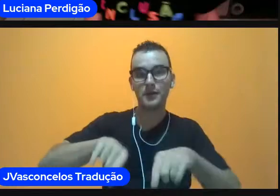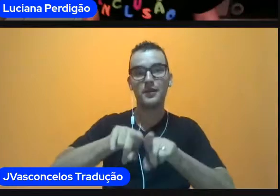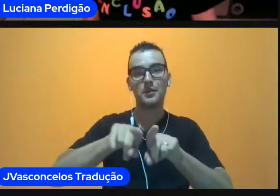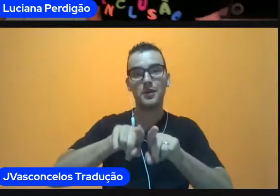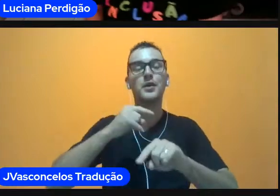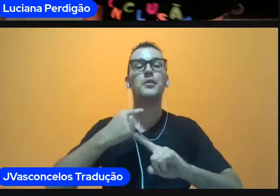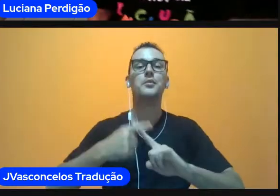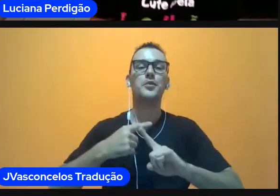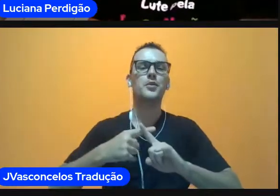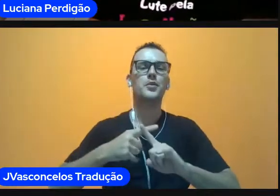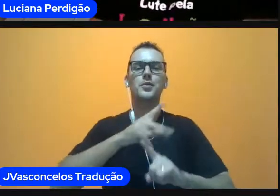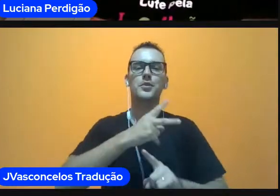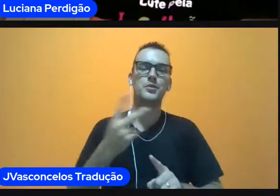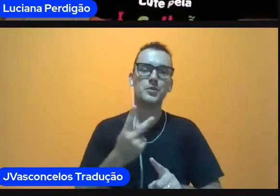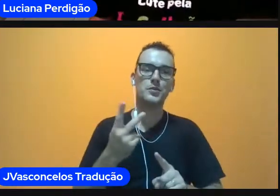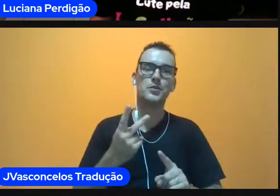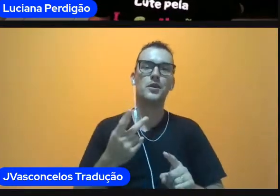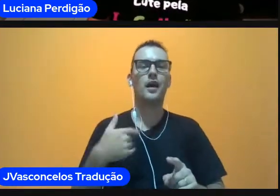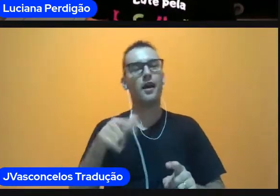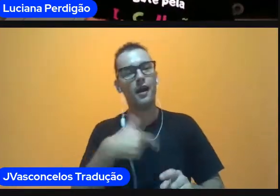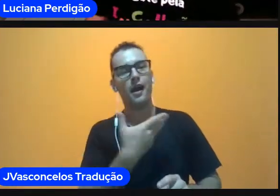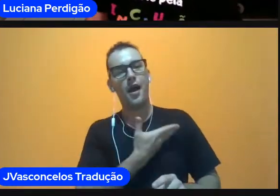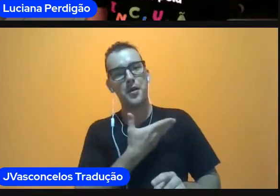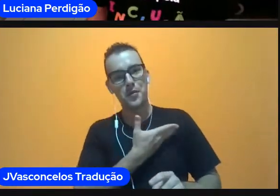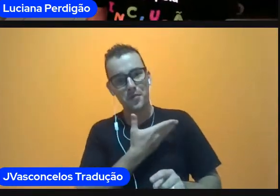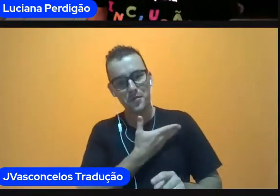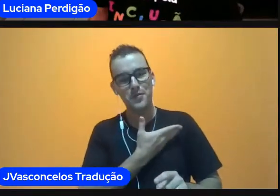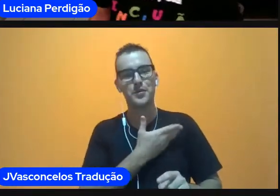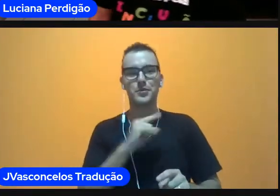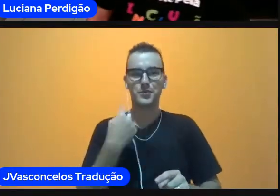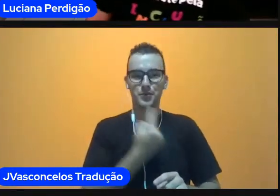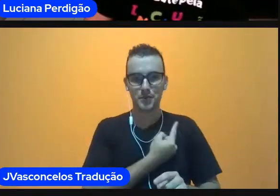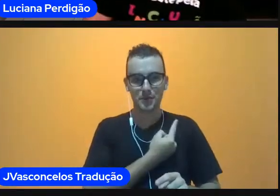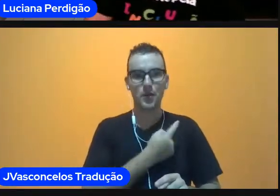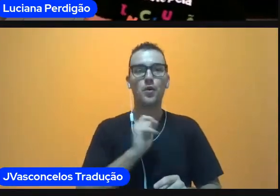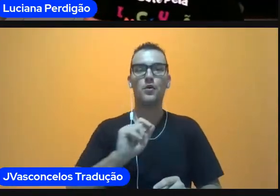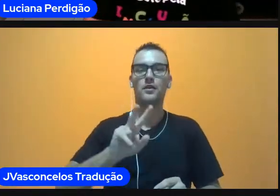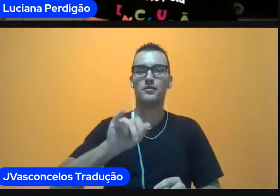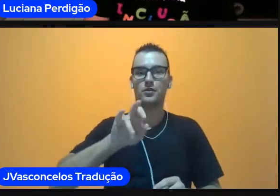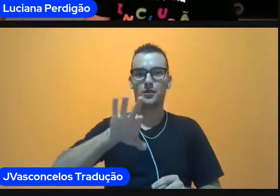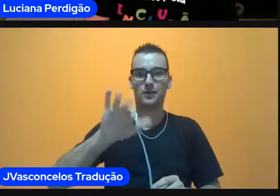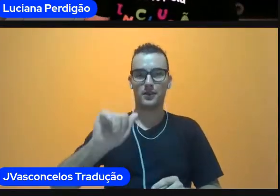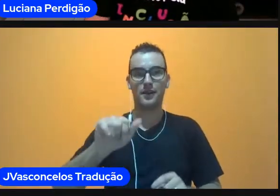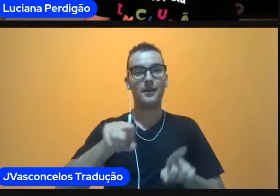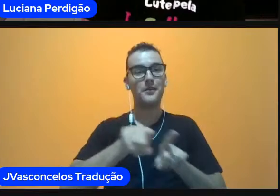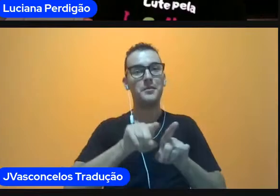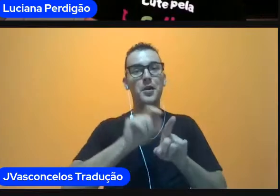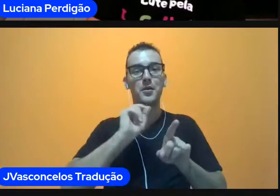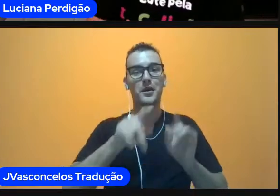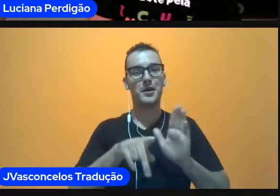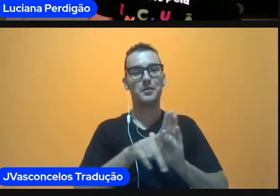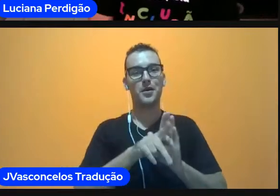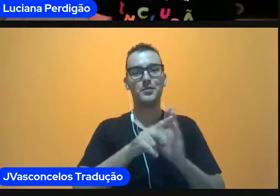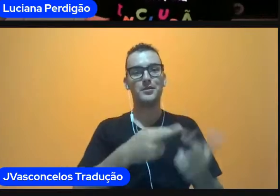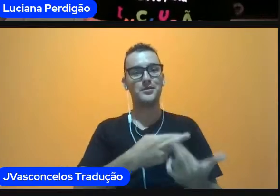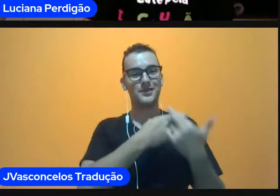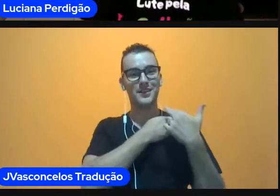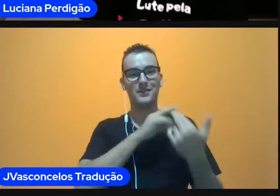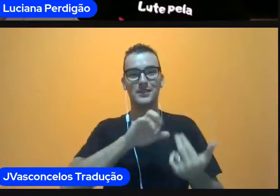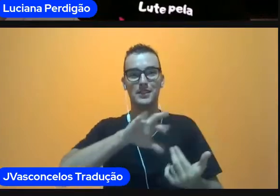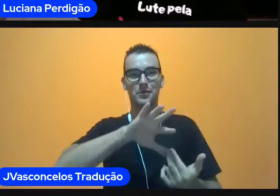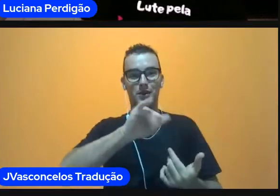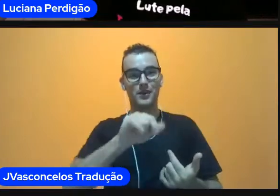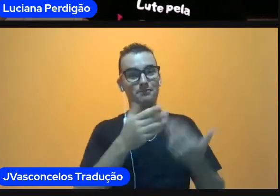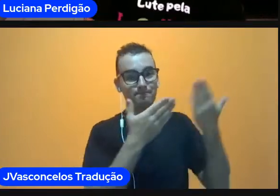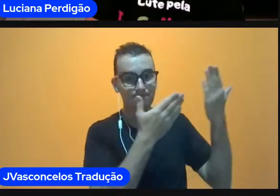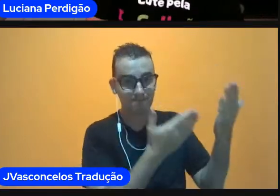que participaram e são colegas aqui, parceiros, a Vitória também como mestre cerimônia. E você, professora Viviane,